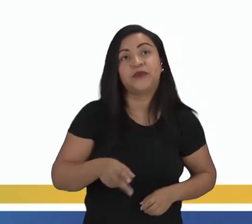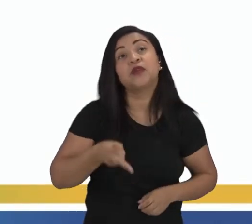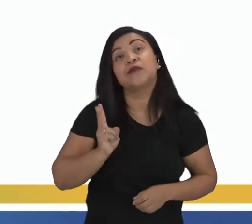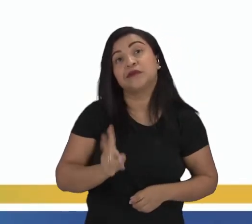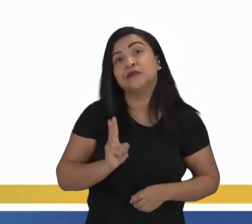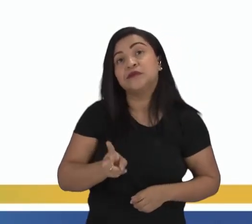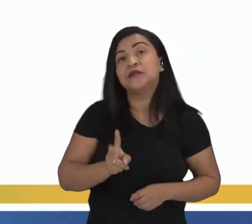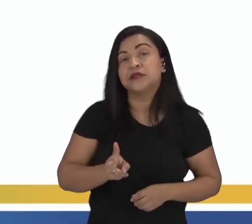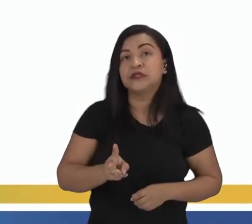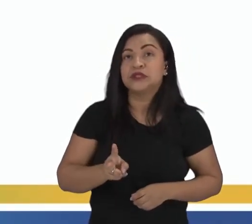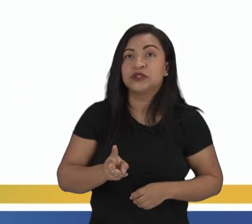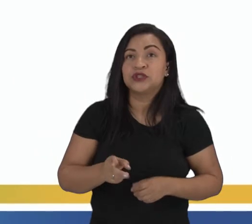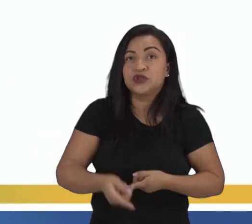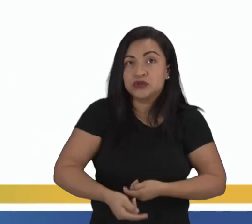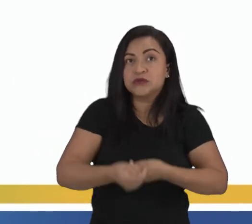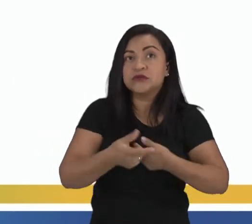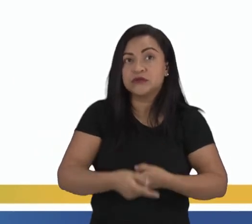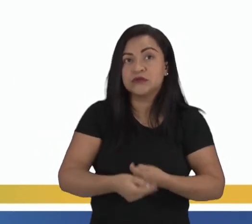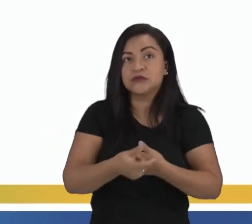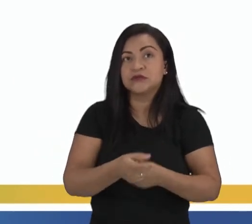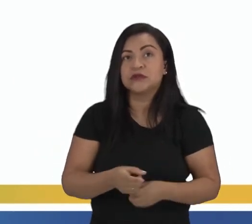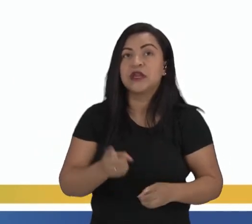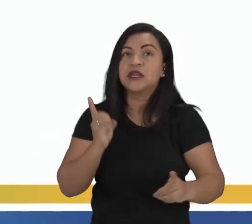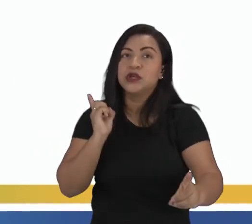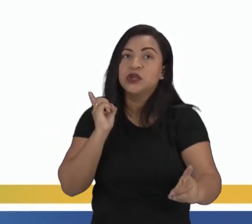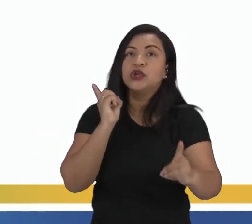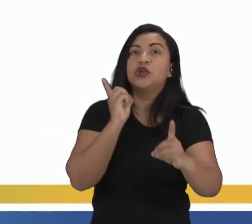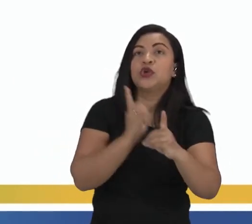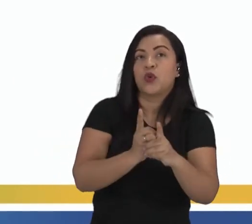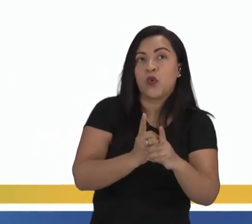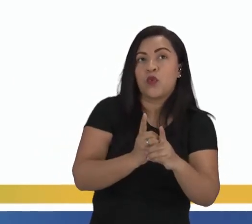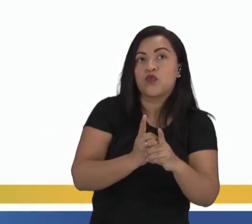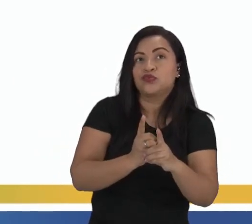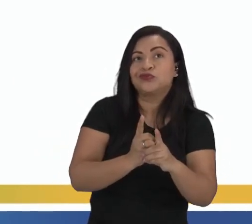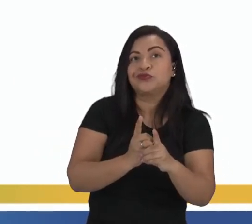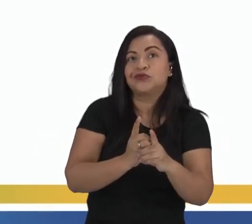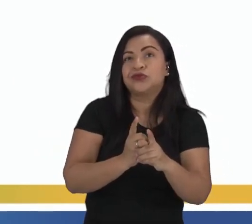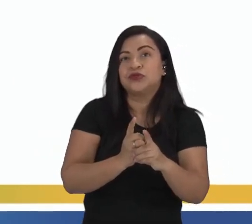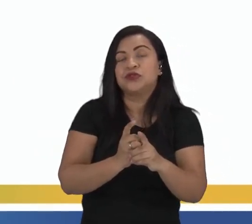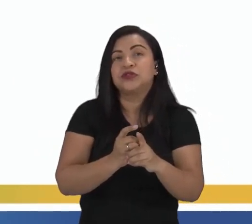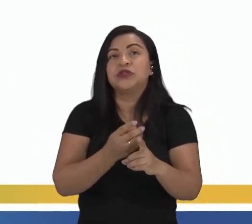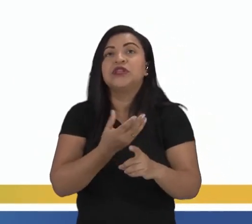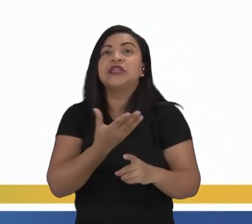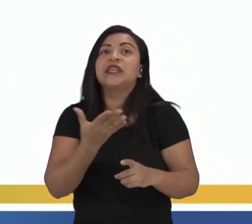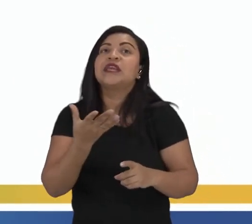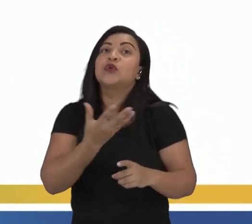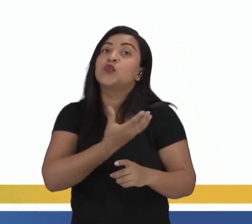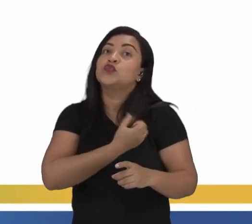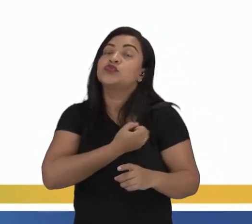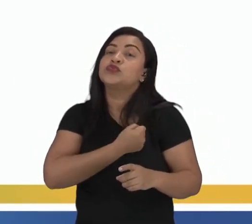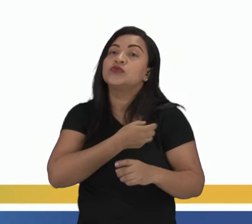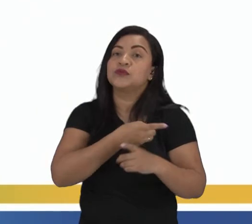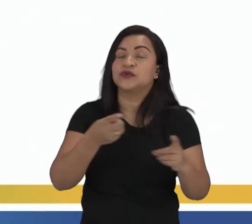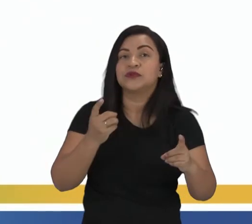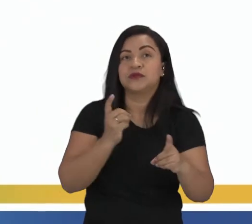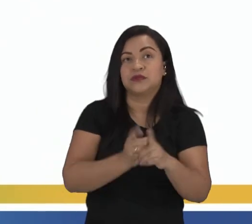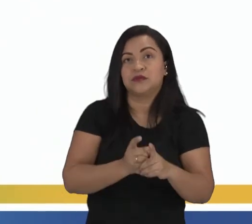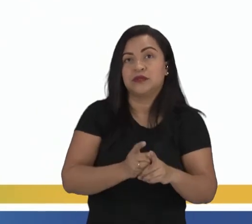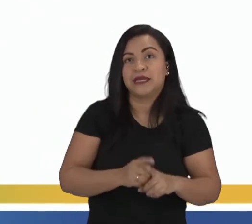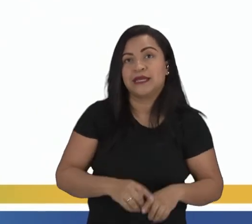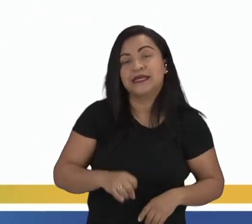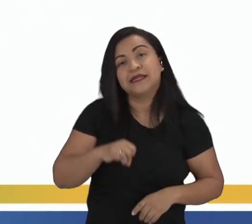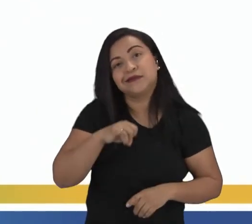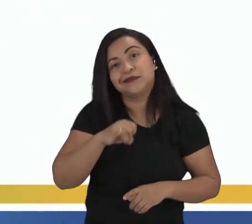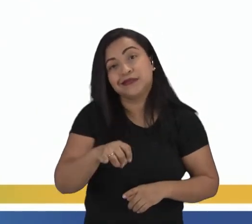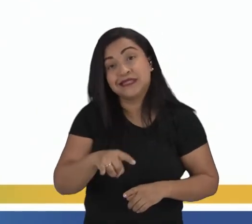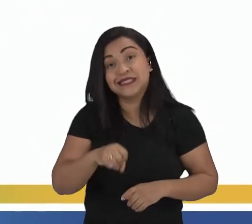a orientação, ache as componentes de cada força ao longo dos eixos das coordenadas do sistema escolhido para quando as